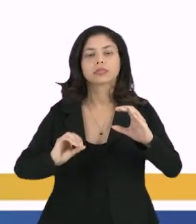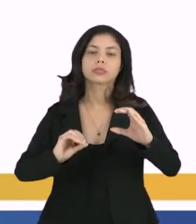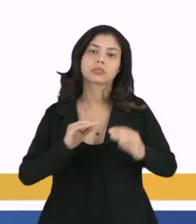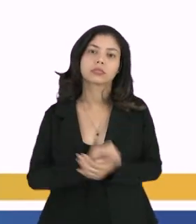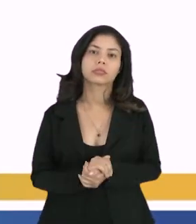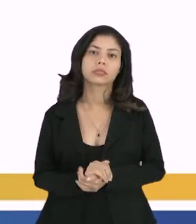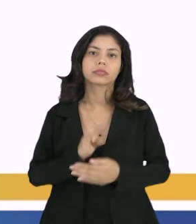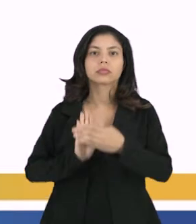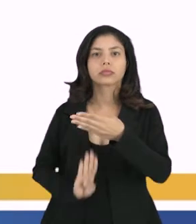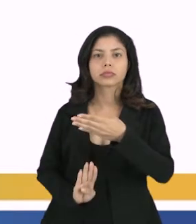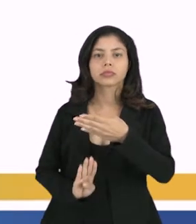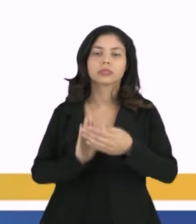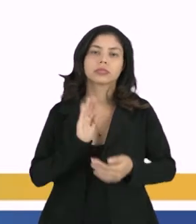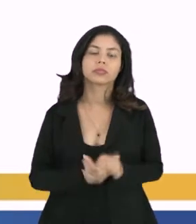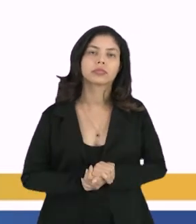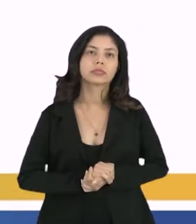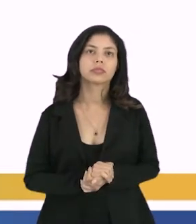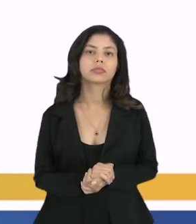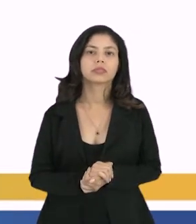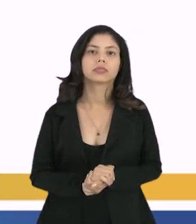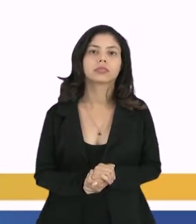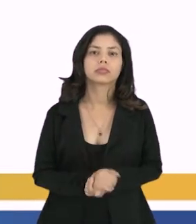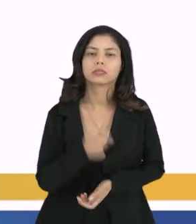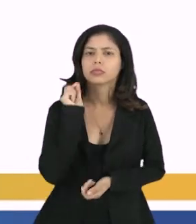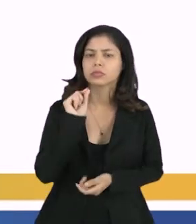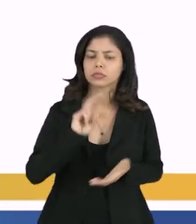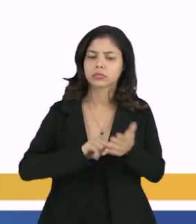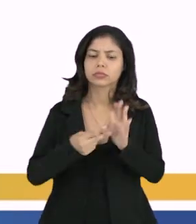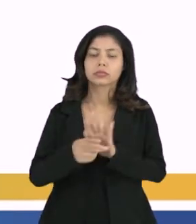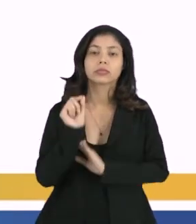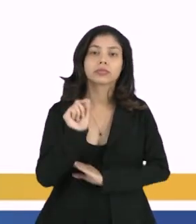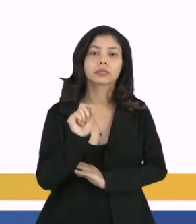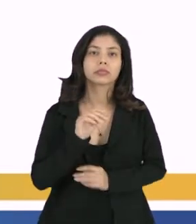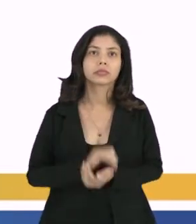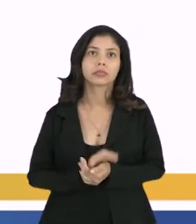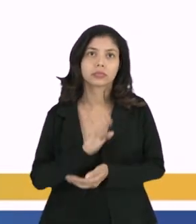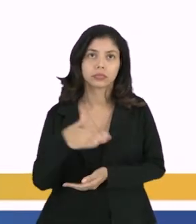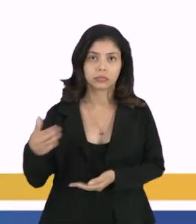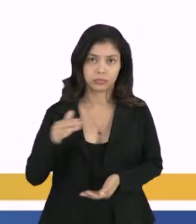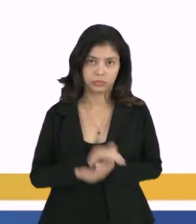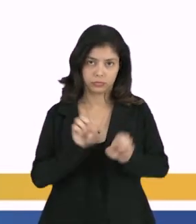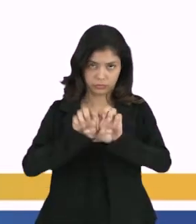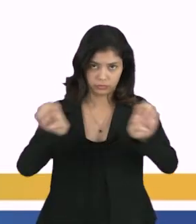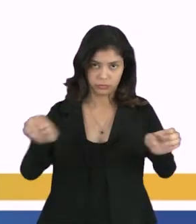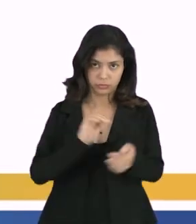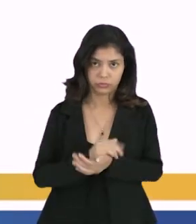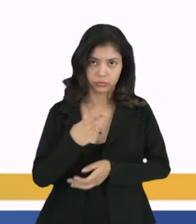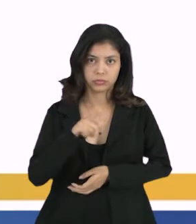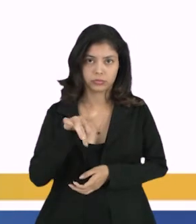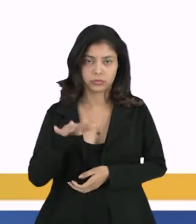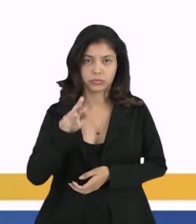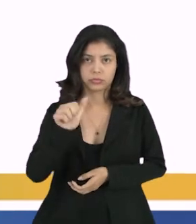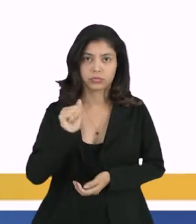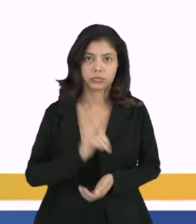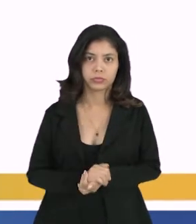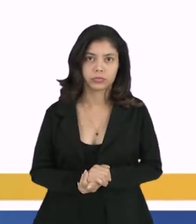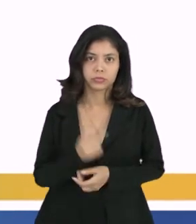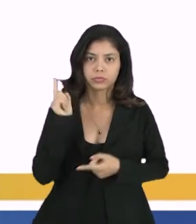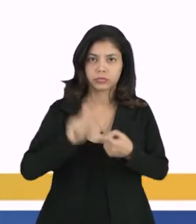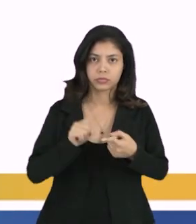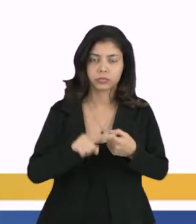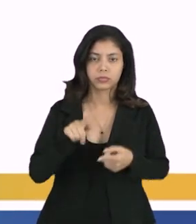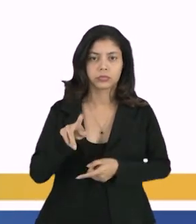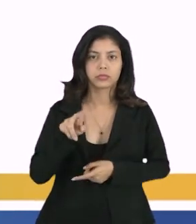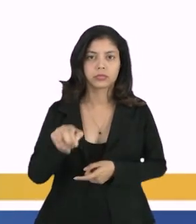menos ax0 sobre b. Então, o que isso quer dizer? Que quando tem uma equação polinomial do primeiro grau